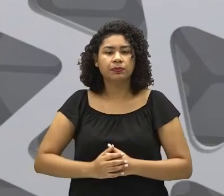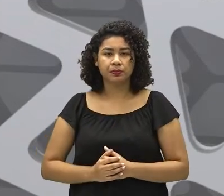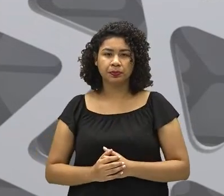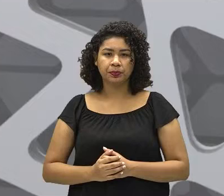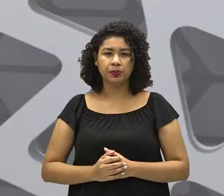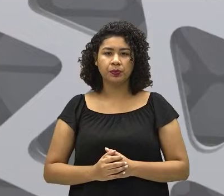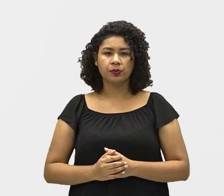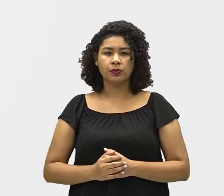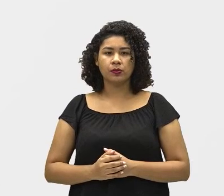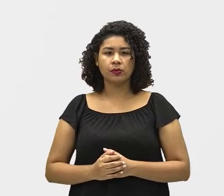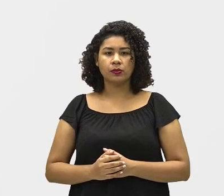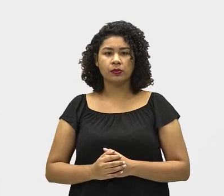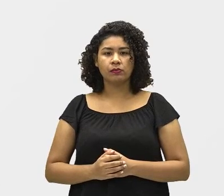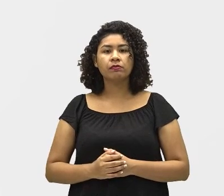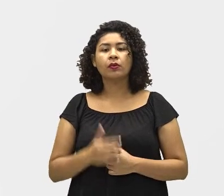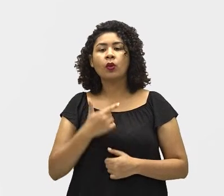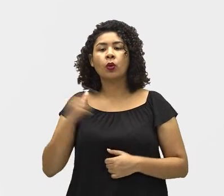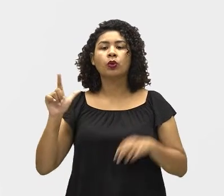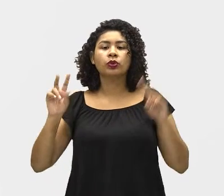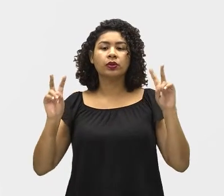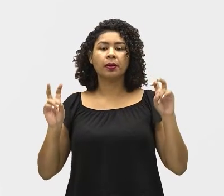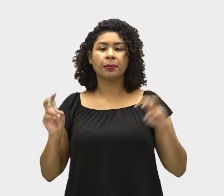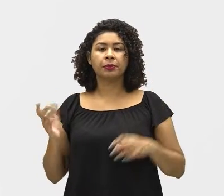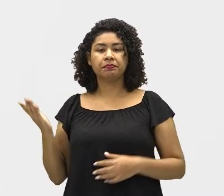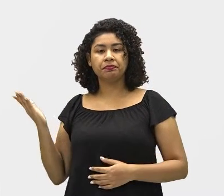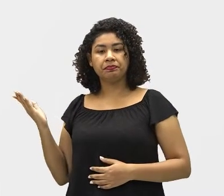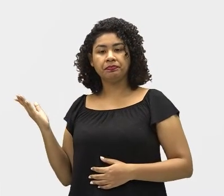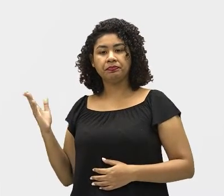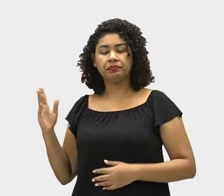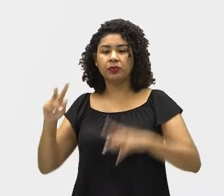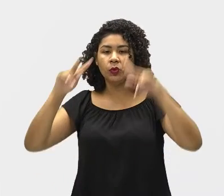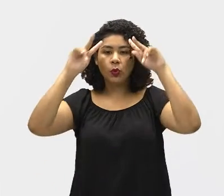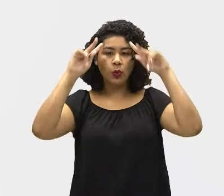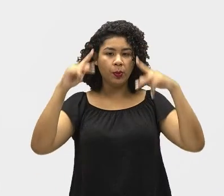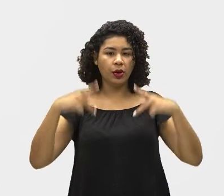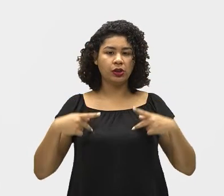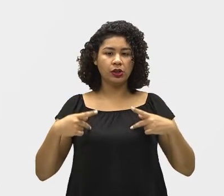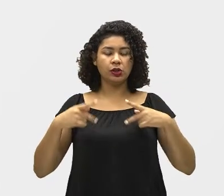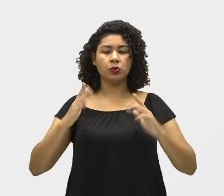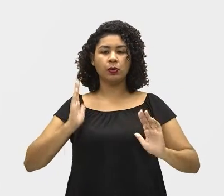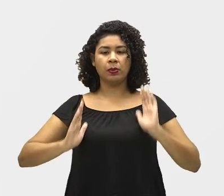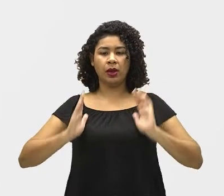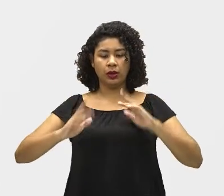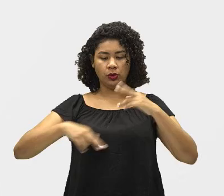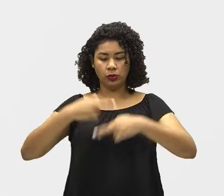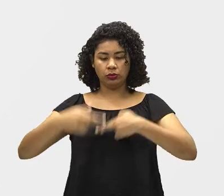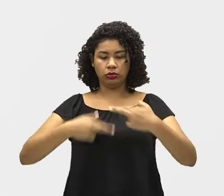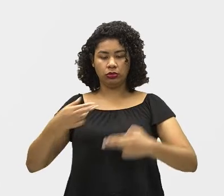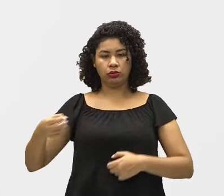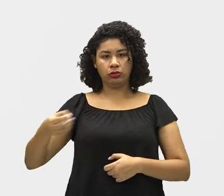humanismo renascentista. O humanismo foi um movimento de glorificação